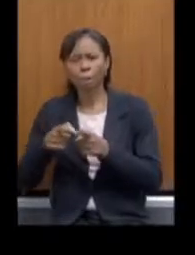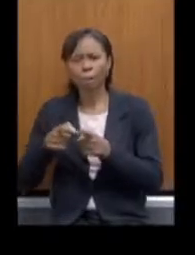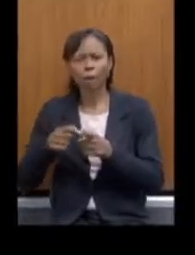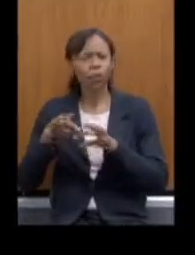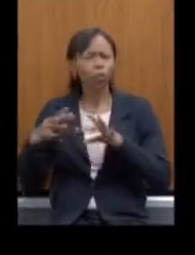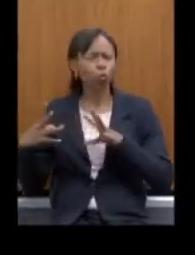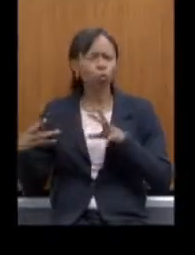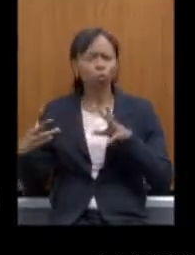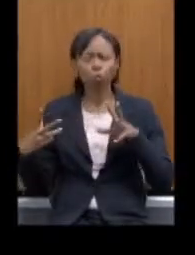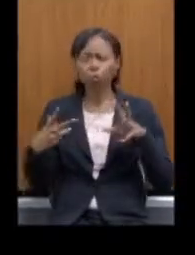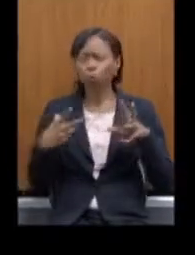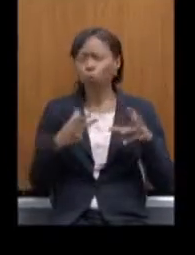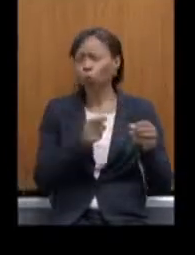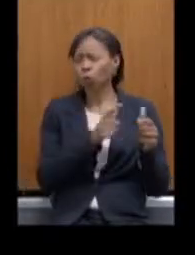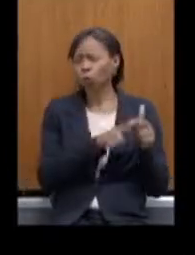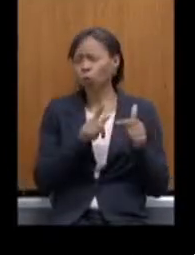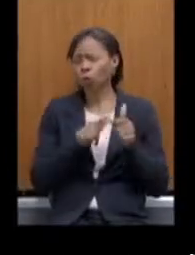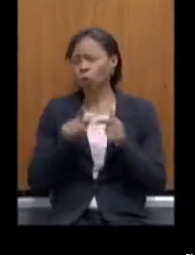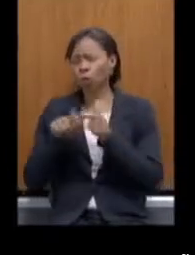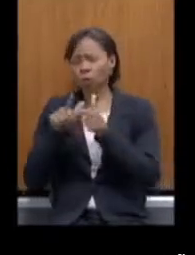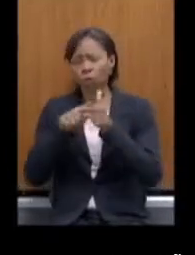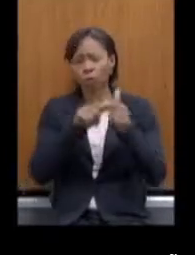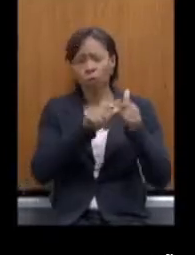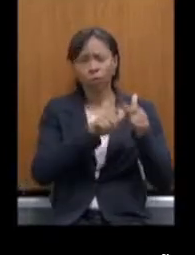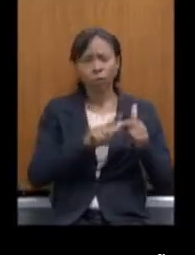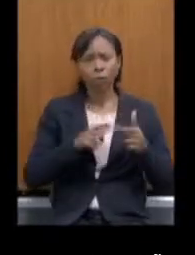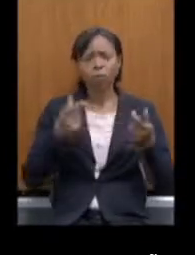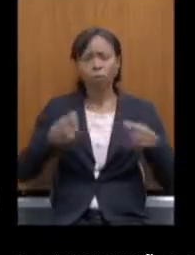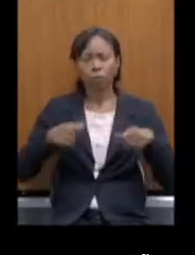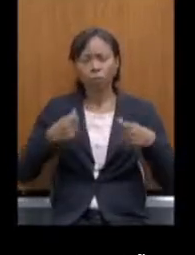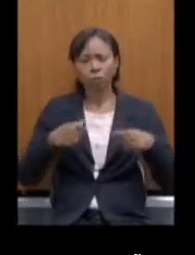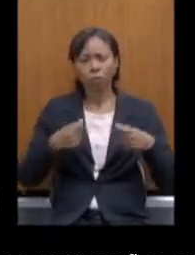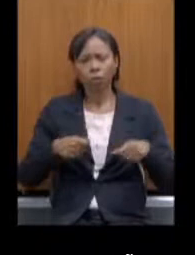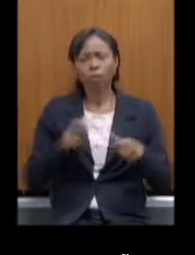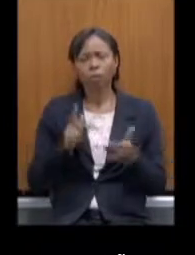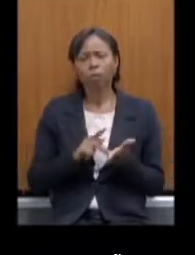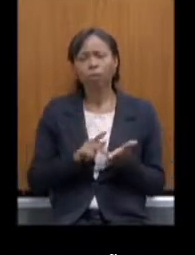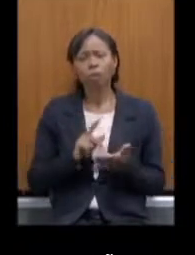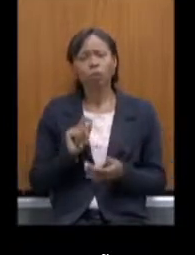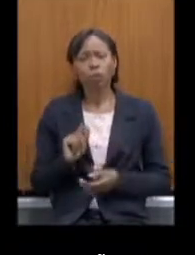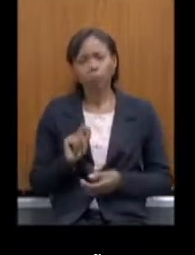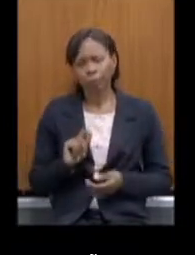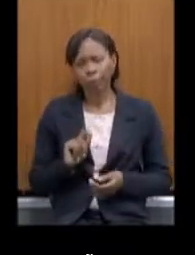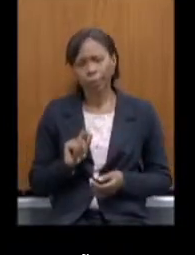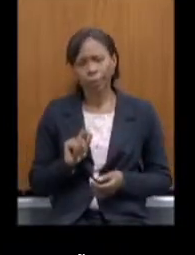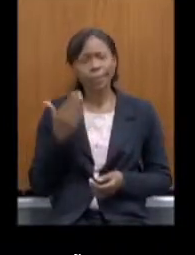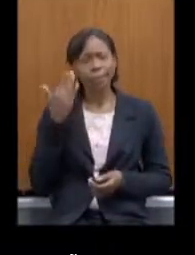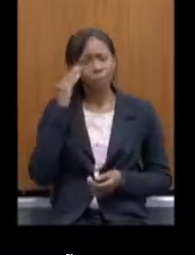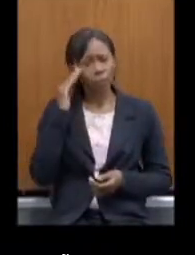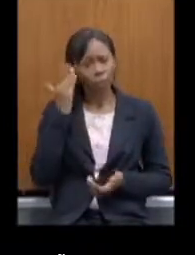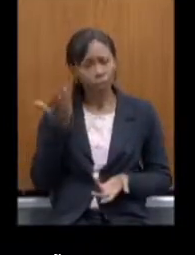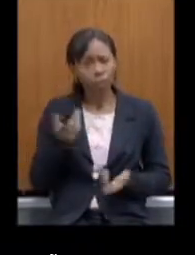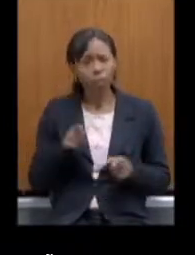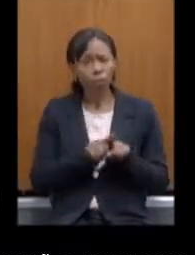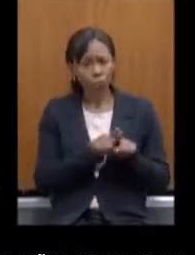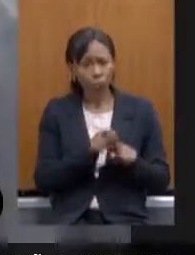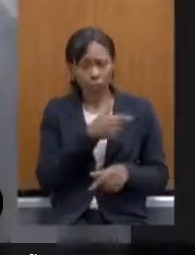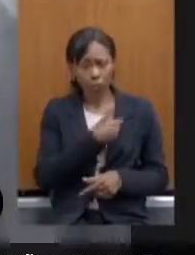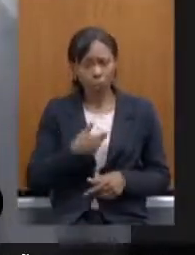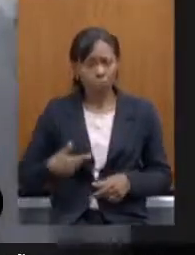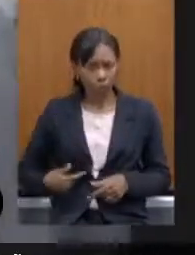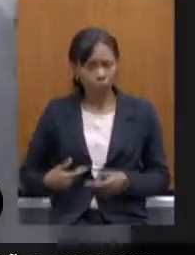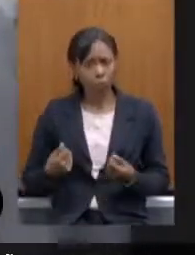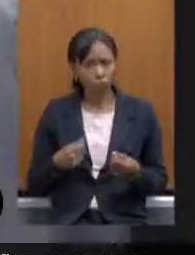todo todos comprou então a gente precisa realmente de entender que o governo precisa compreender